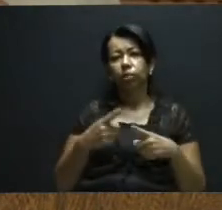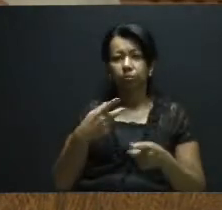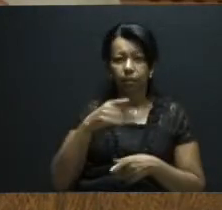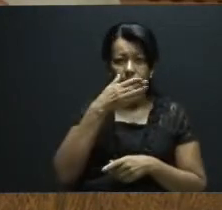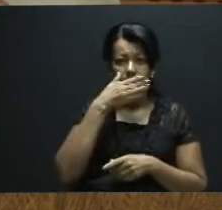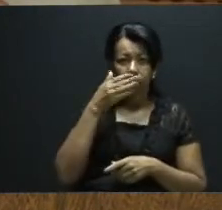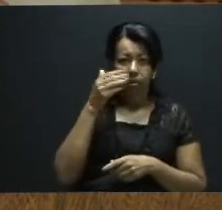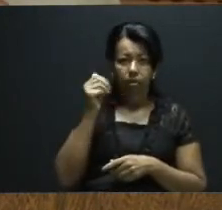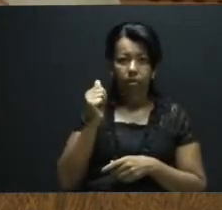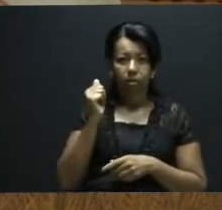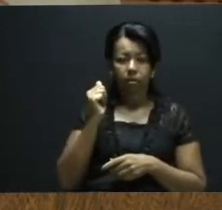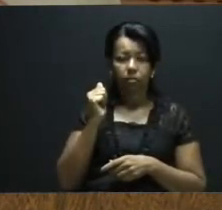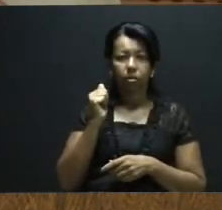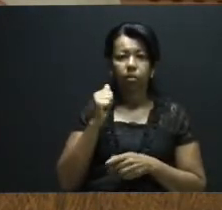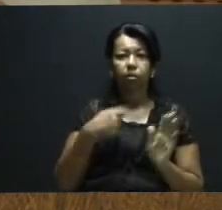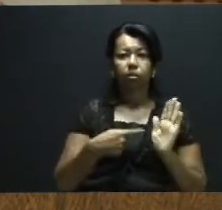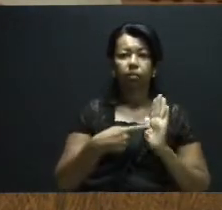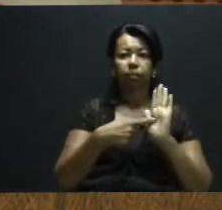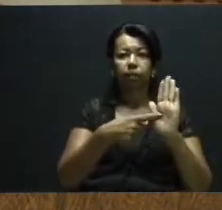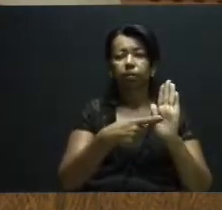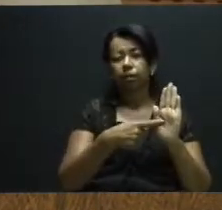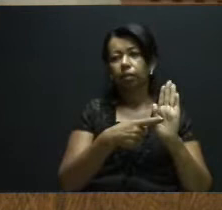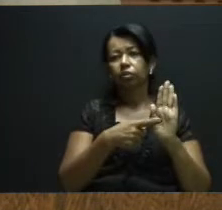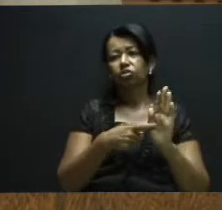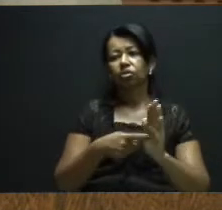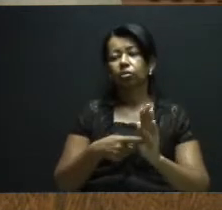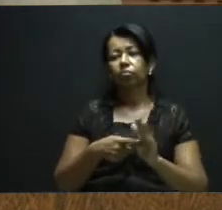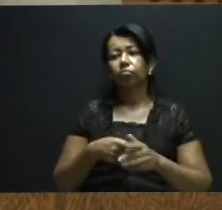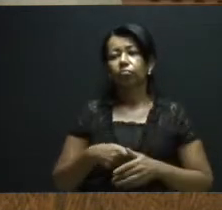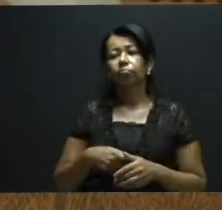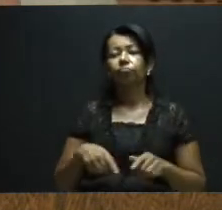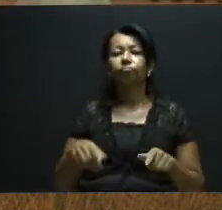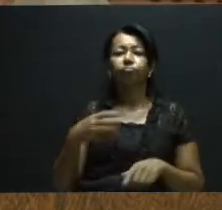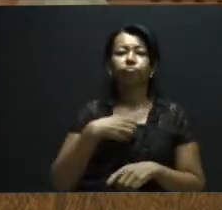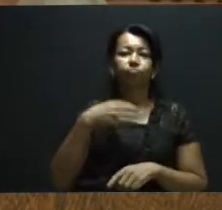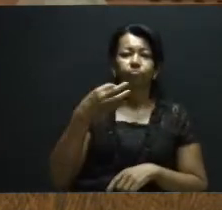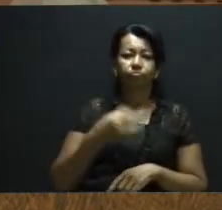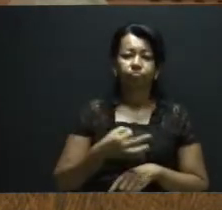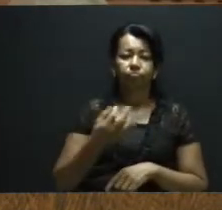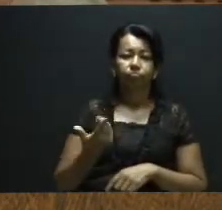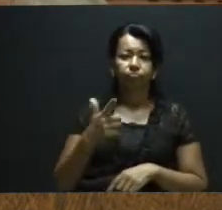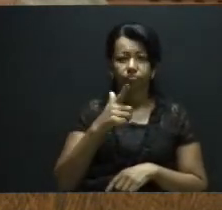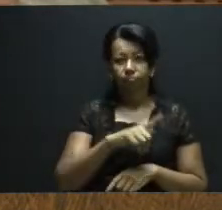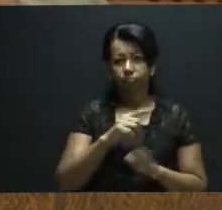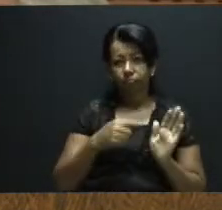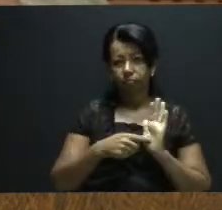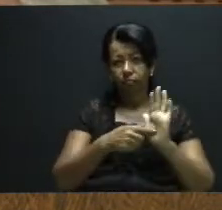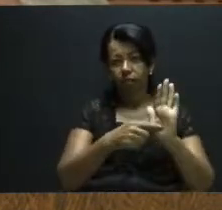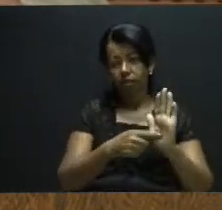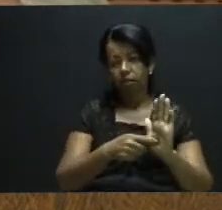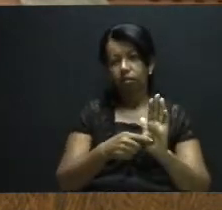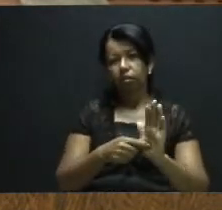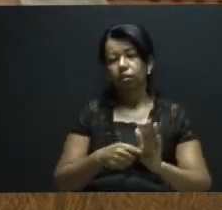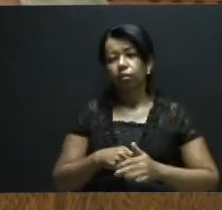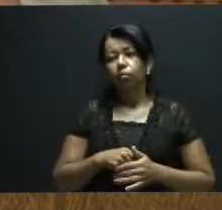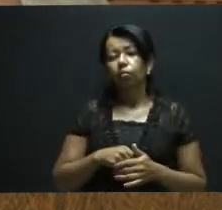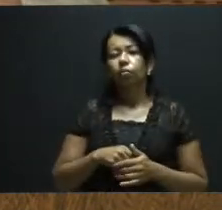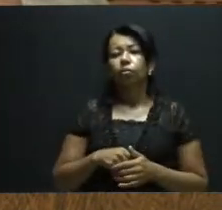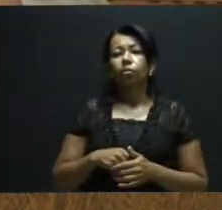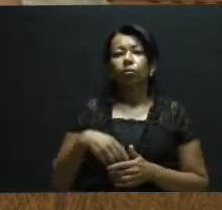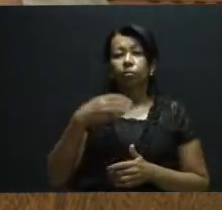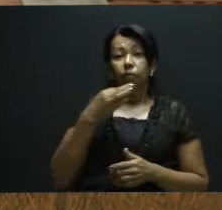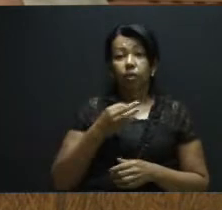melhore sempre apresente irregulares formas para ser a apresentação de emenda supressiva